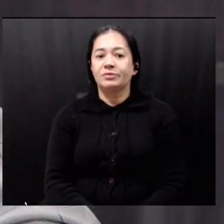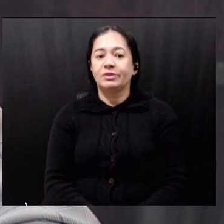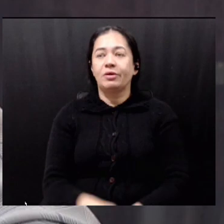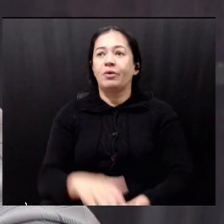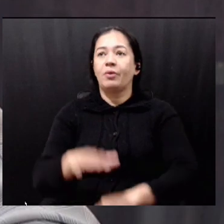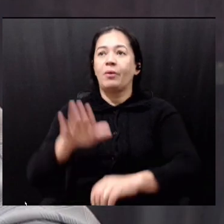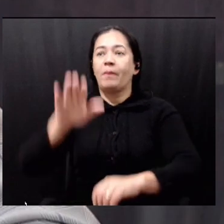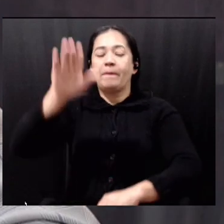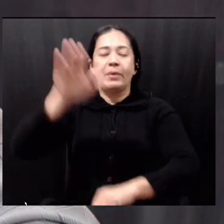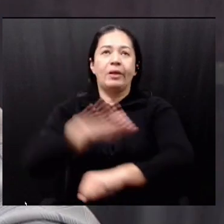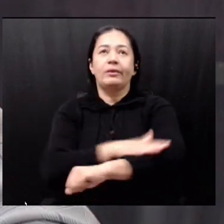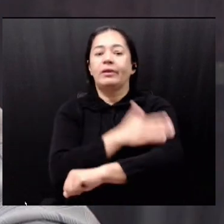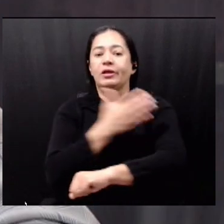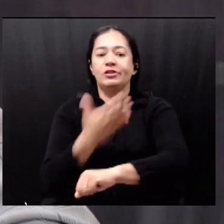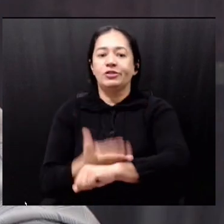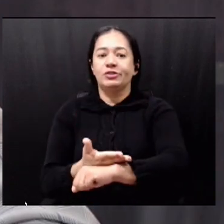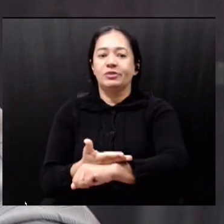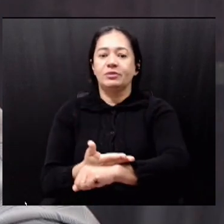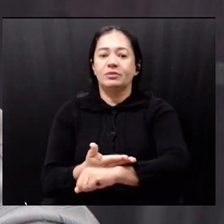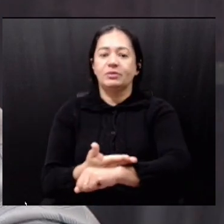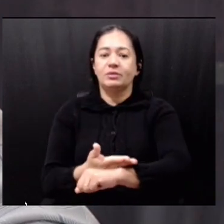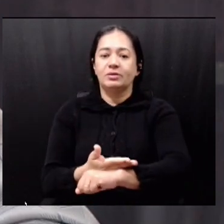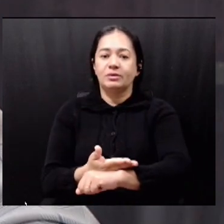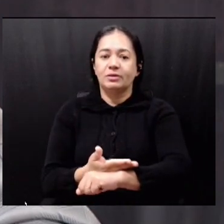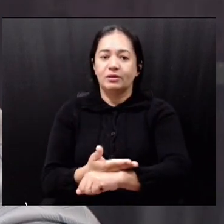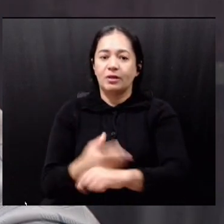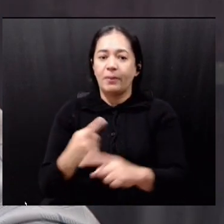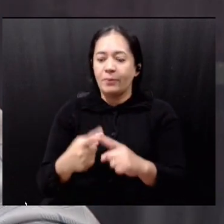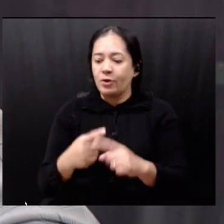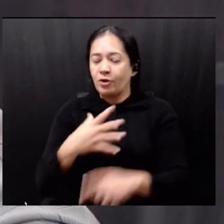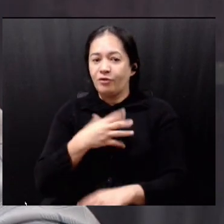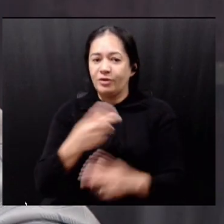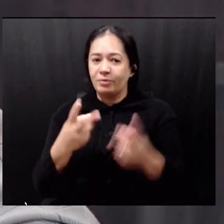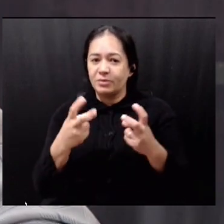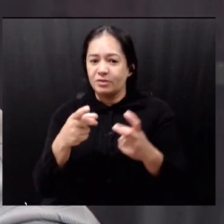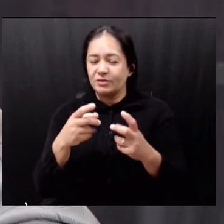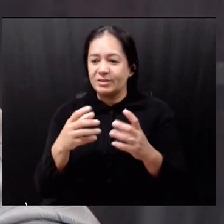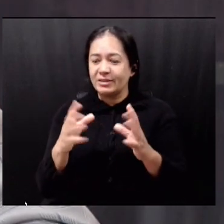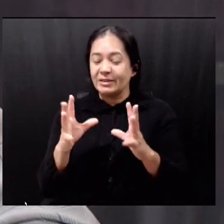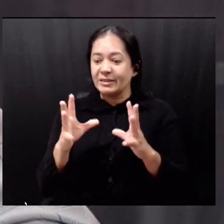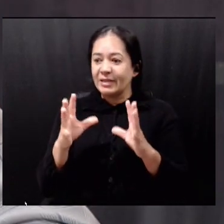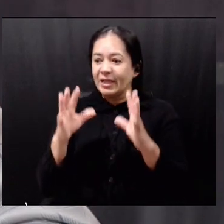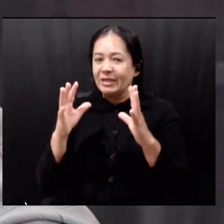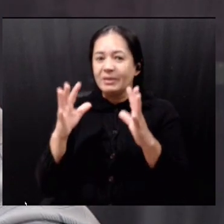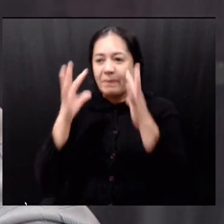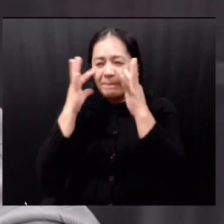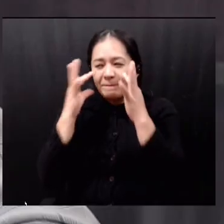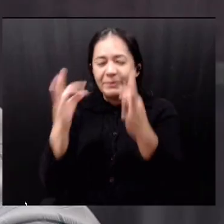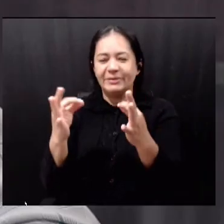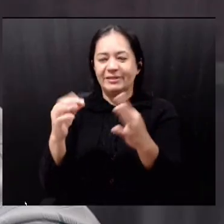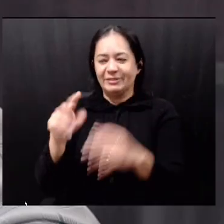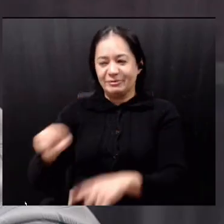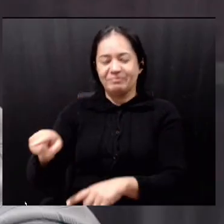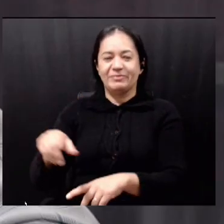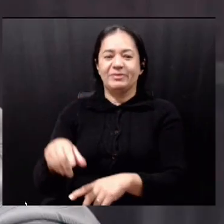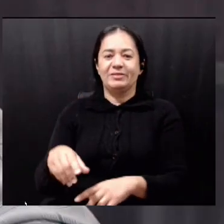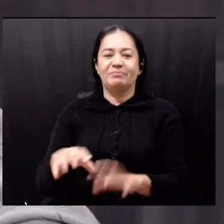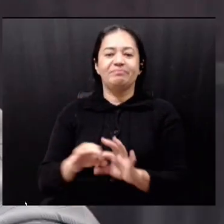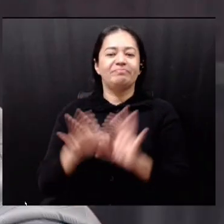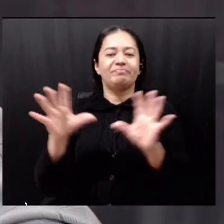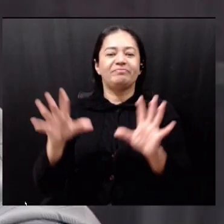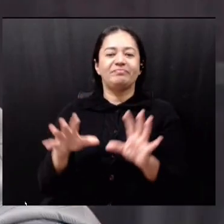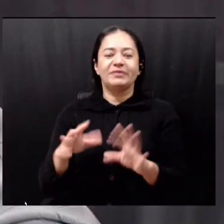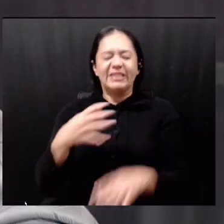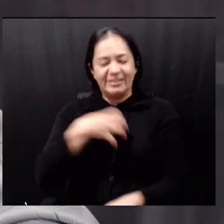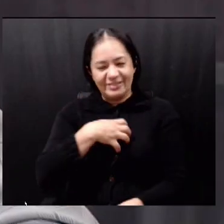filho, porque ele vai perceber que você tá inteira ali naquele momento, né? Principalmente se você tá disposta, né? Ele vai sentir isso, né? Você